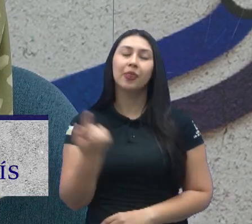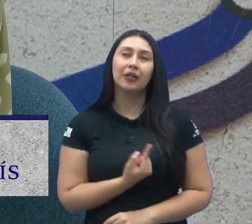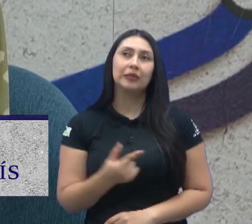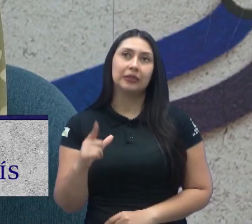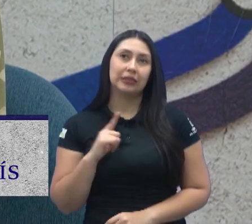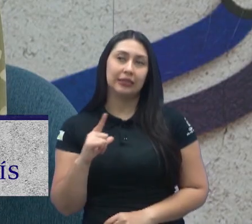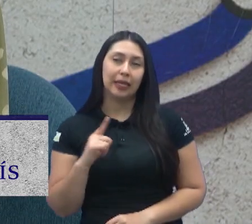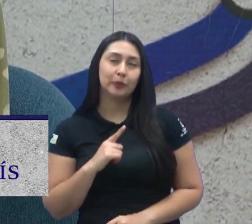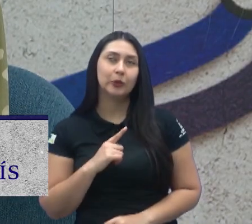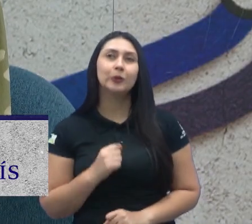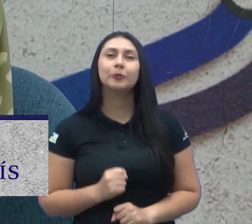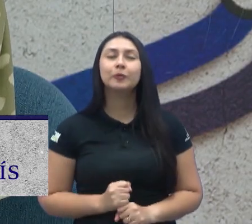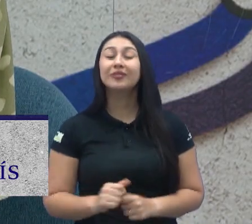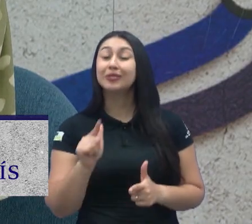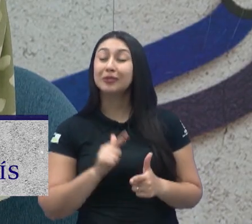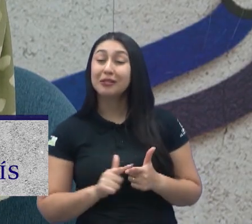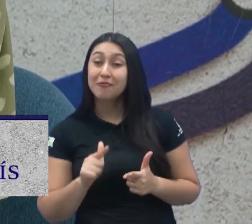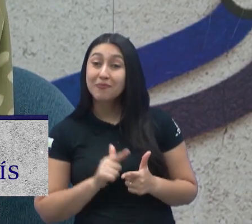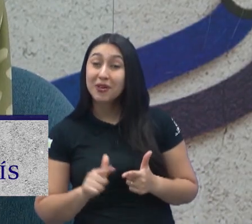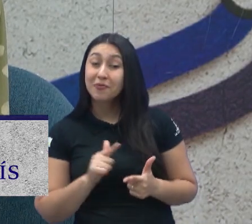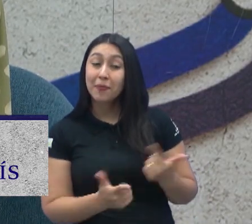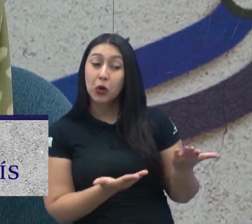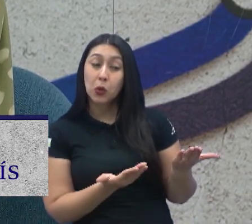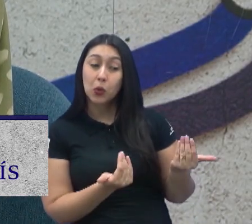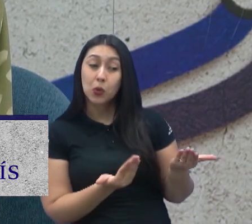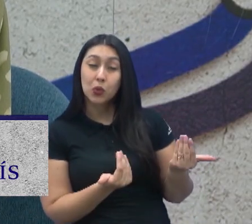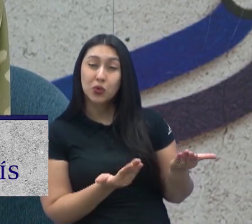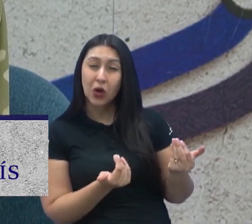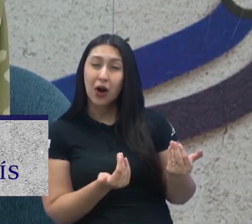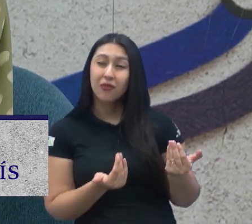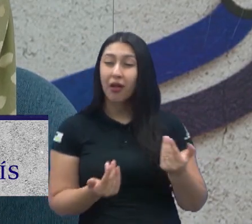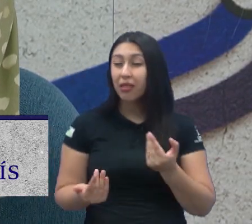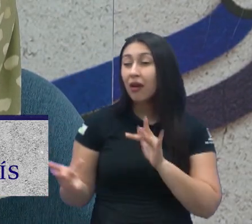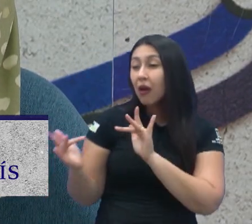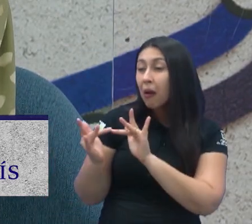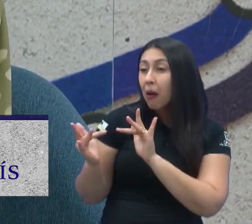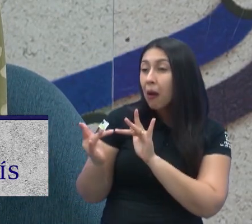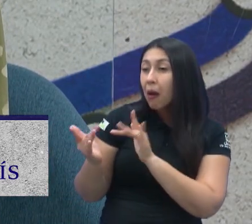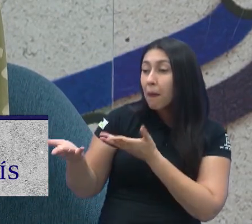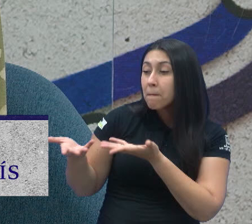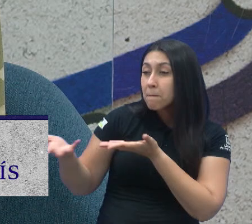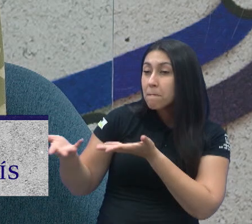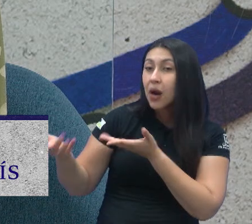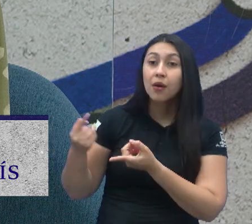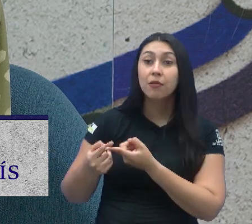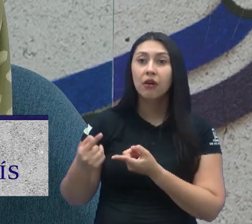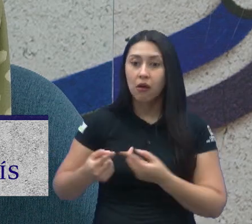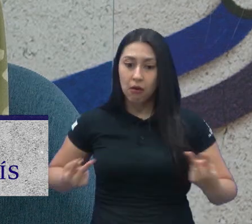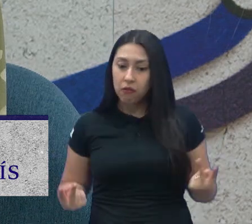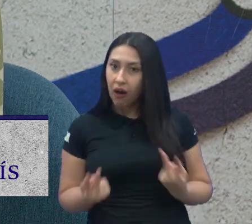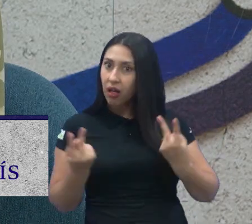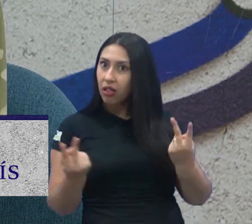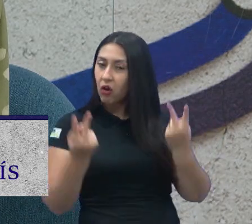muita dificuldade por parte dos jovens em lidar com a questão do envelhecimento devido à supervalorização da fase